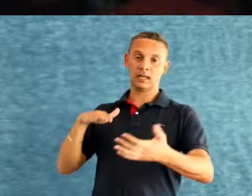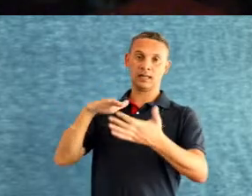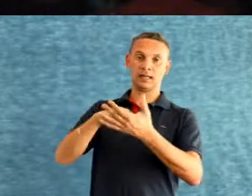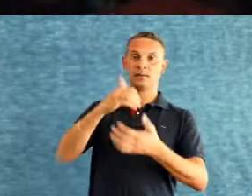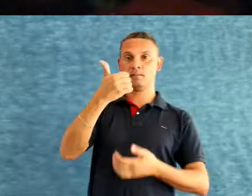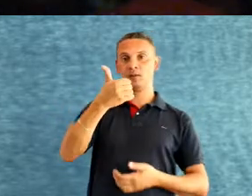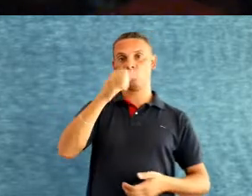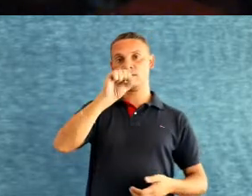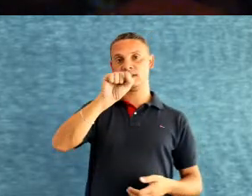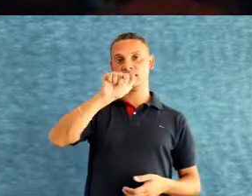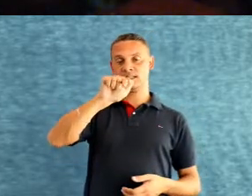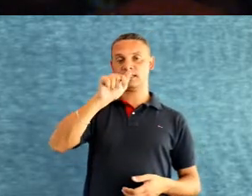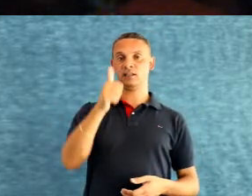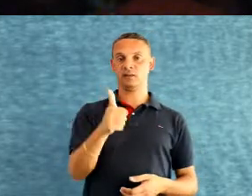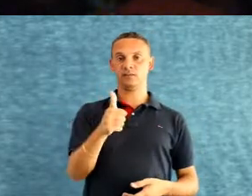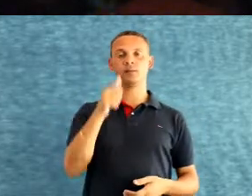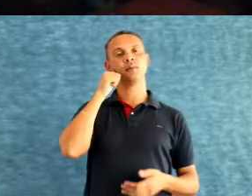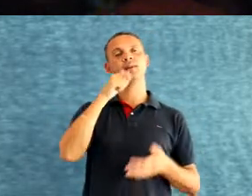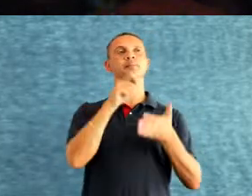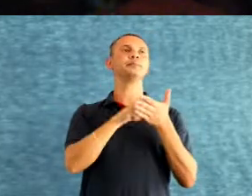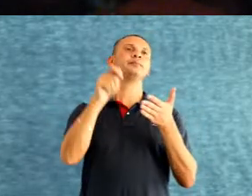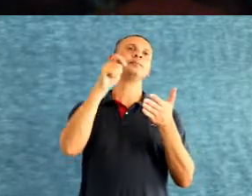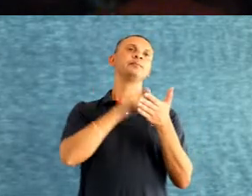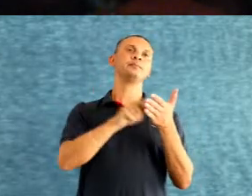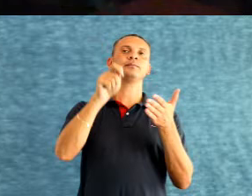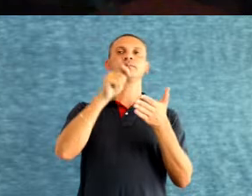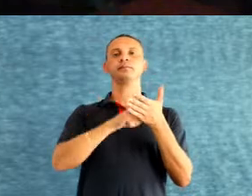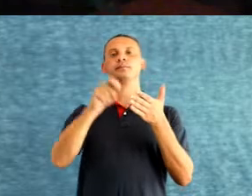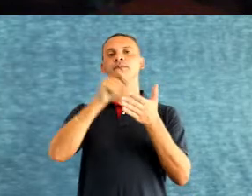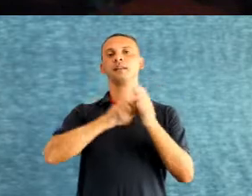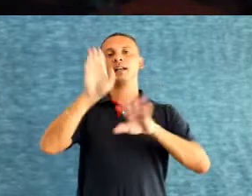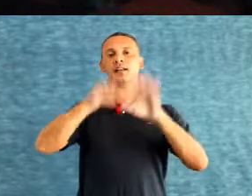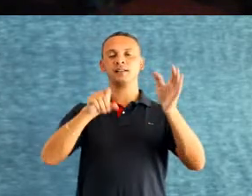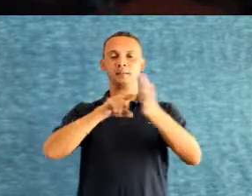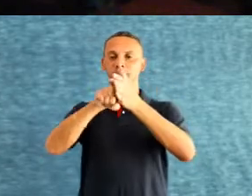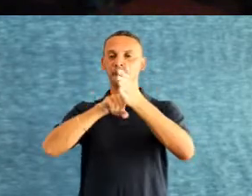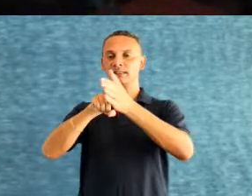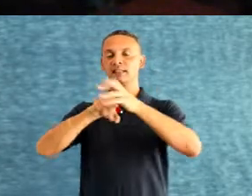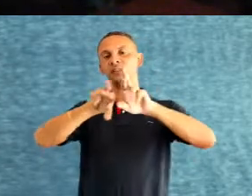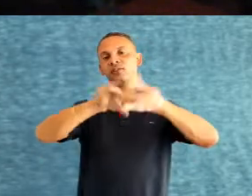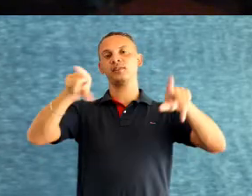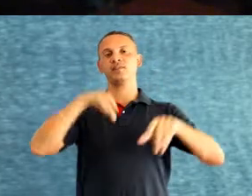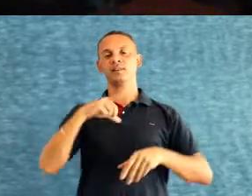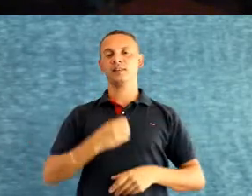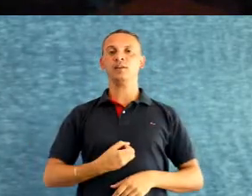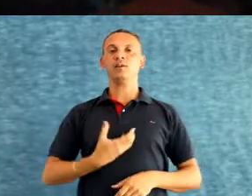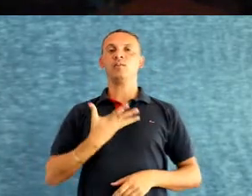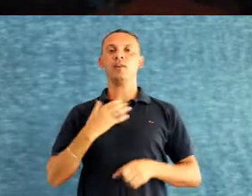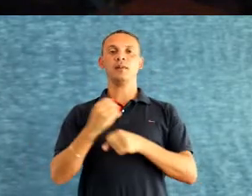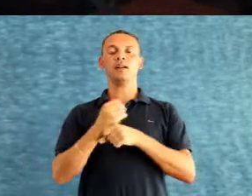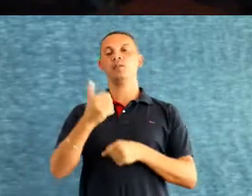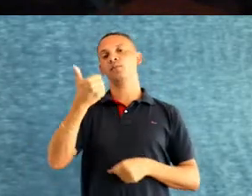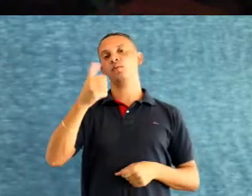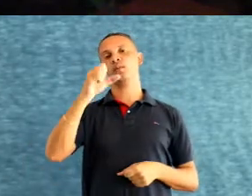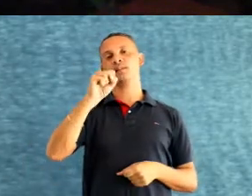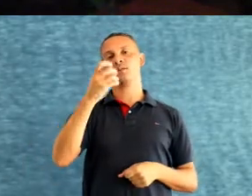é natural que a escritora tenha feito diferentes abordagens, né? No poema de 1849, A Lágrima de um